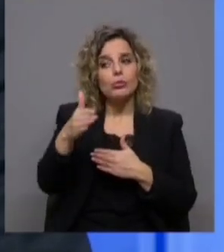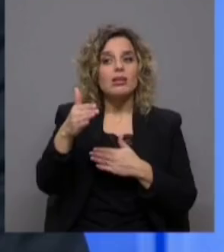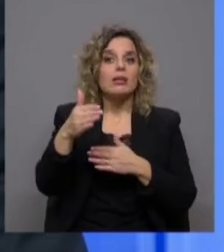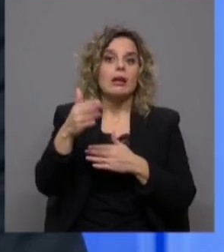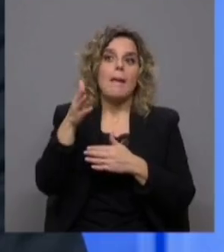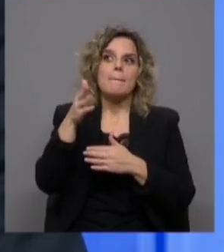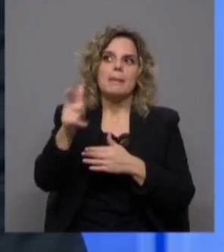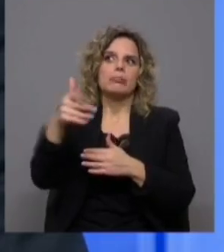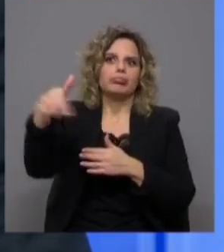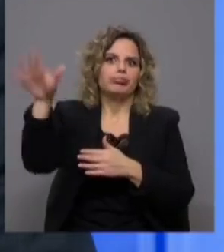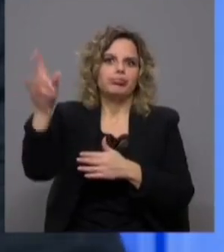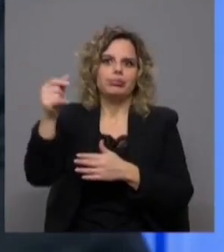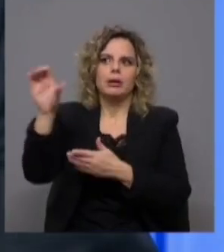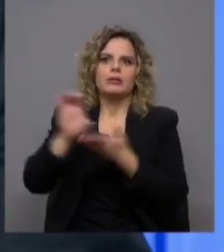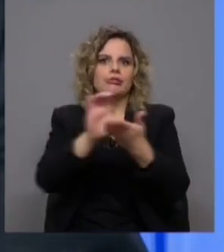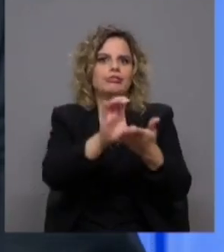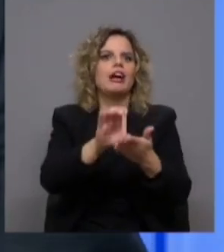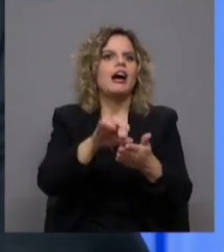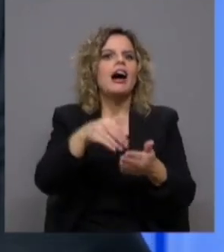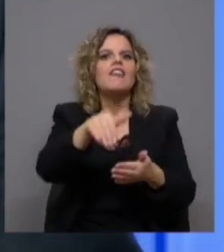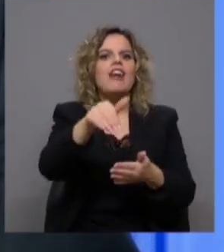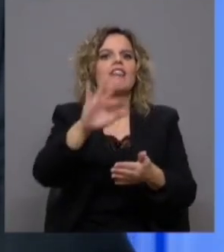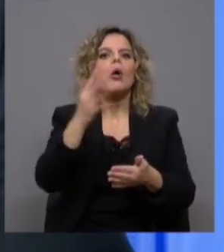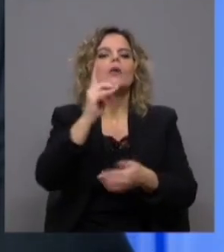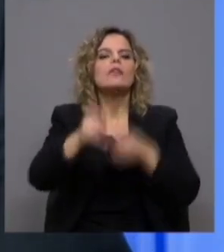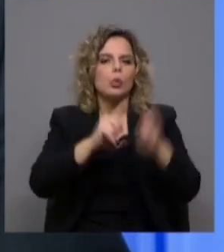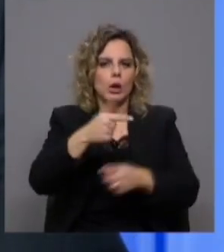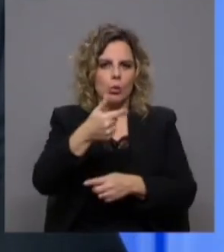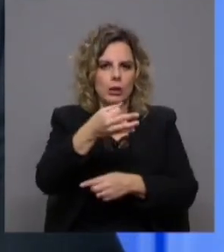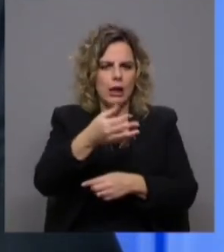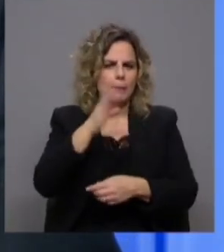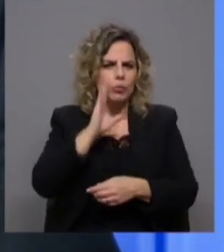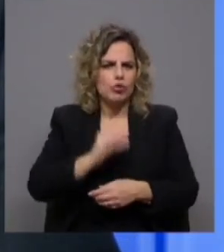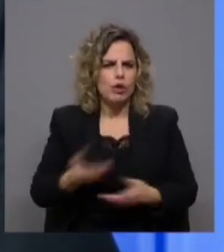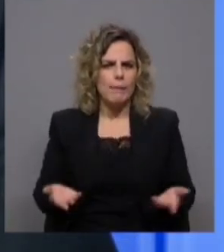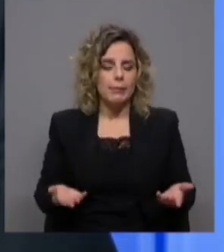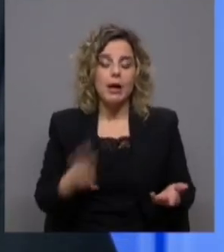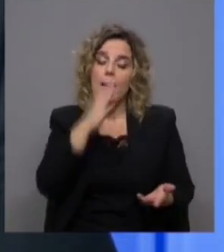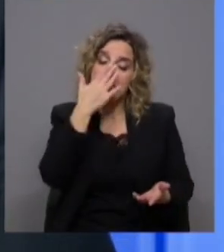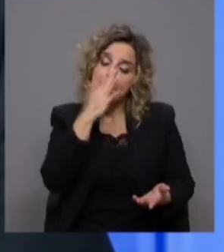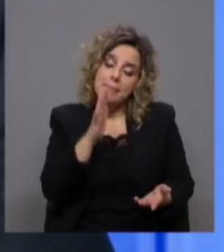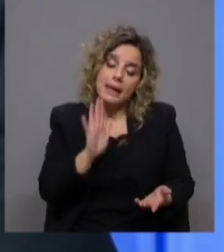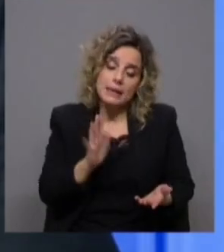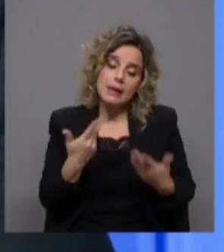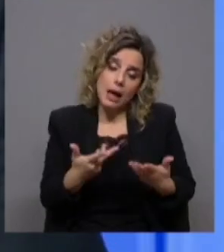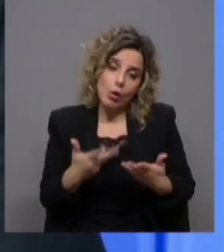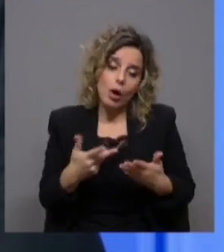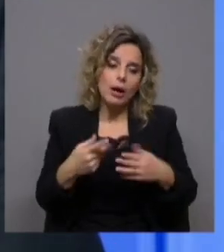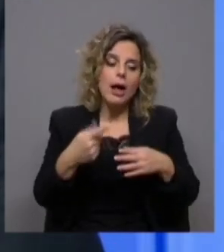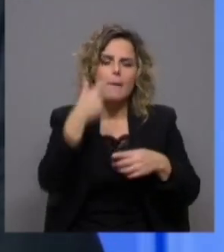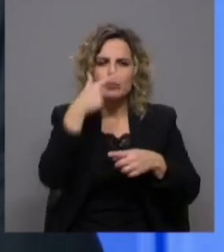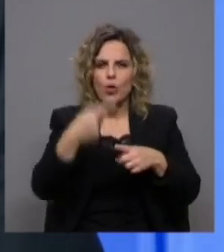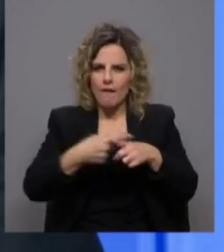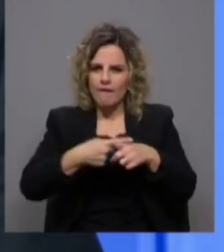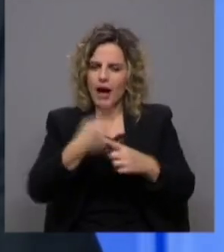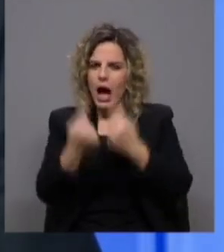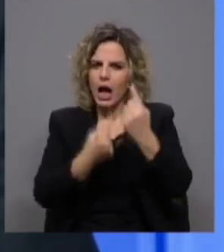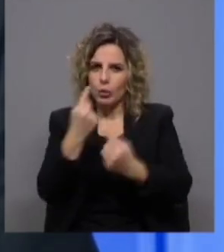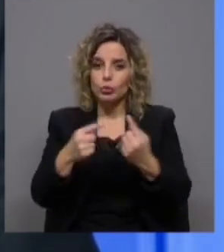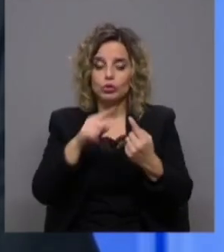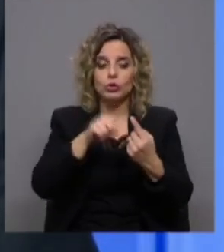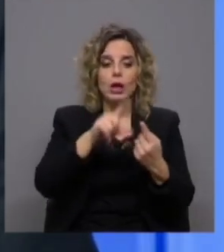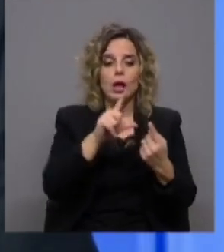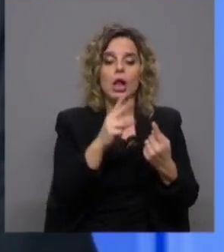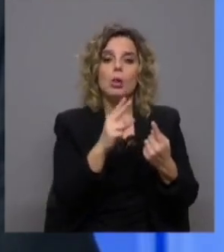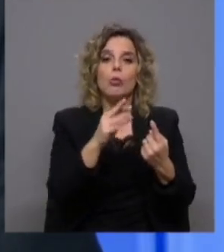por sem saber exatamente o que vai acontecer a companhia Parece que agora alguns interessados e aqui chama a atenção para o facto de um dos interessados por